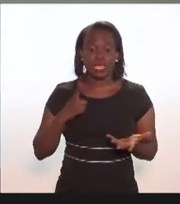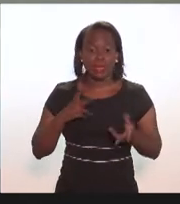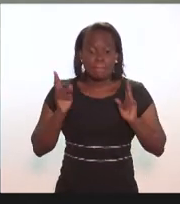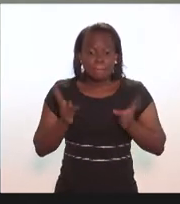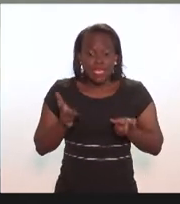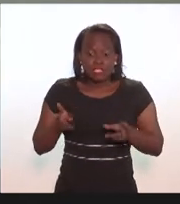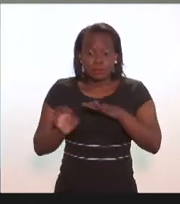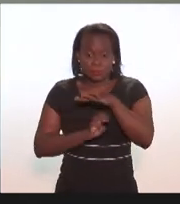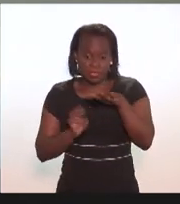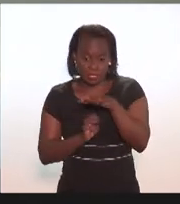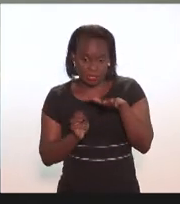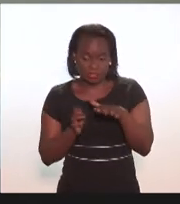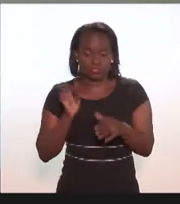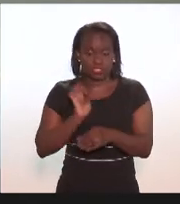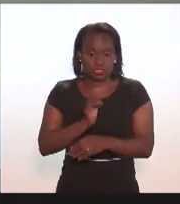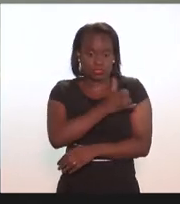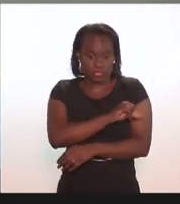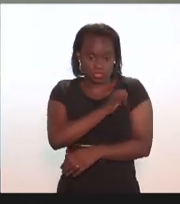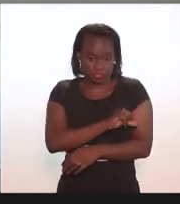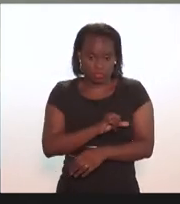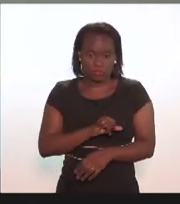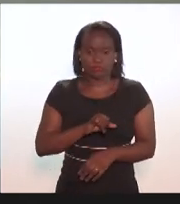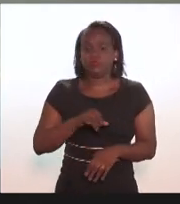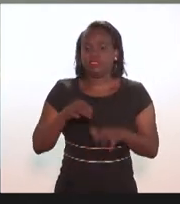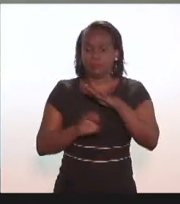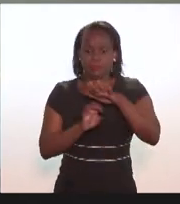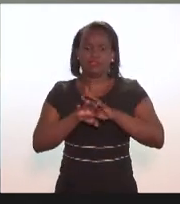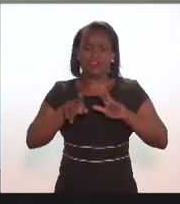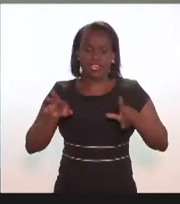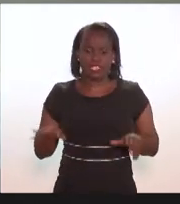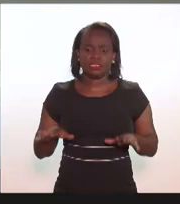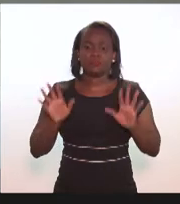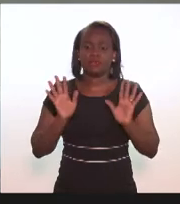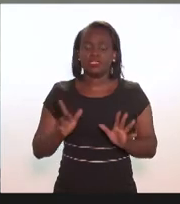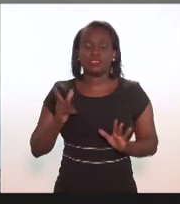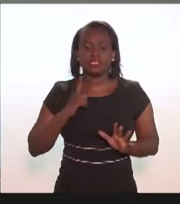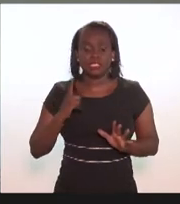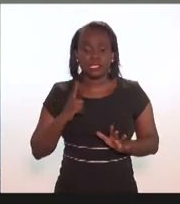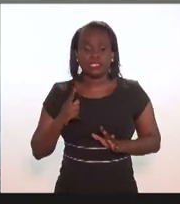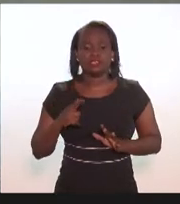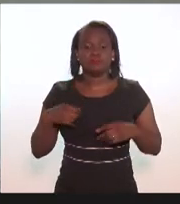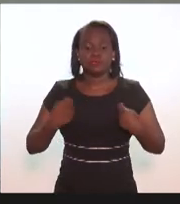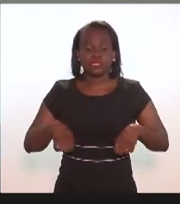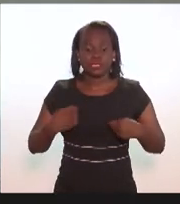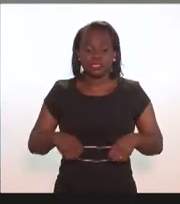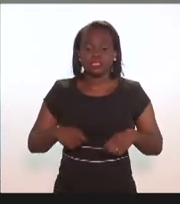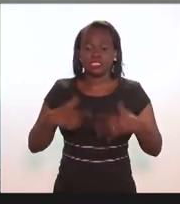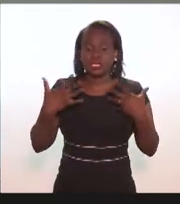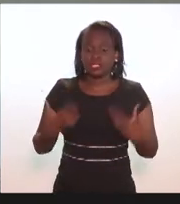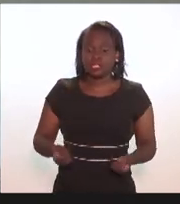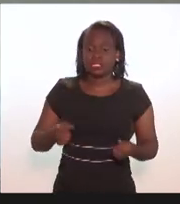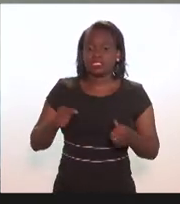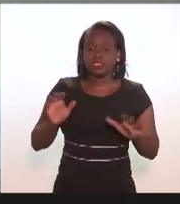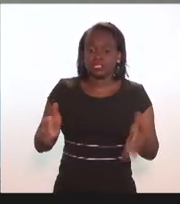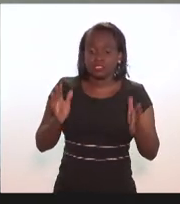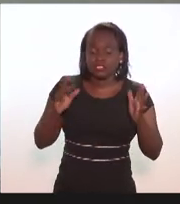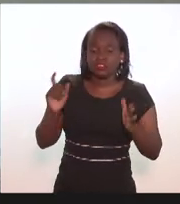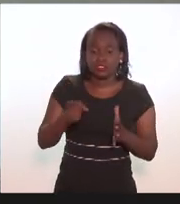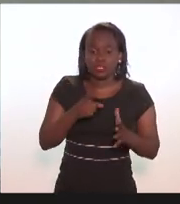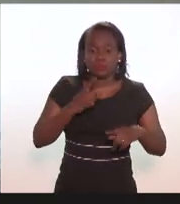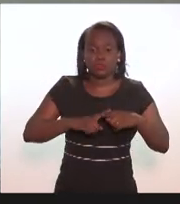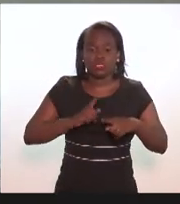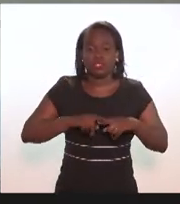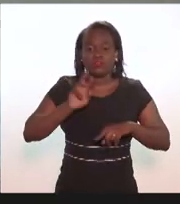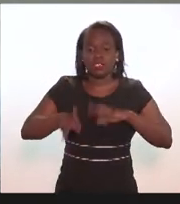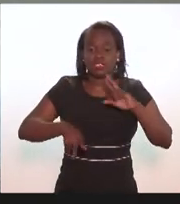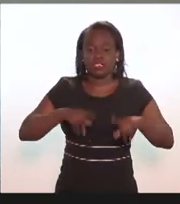mesma empresa no Estado do Rio de Janeiro, várias empresas, que tem que aderir a vários incentivos fiscais, porque vários dos